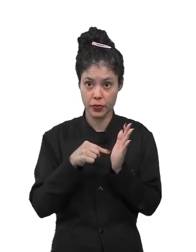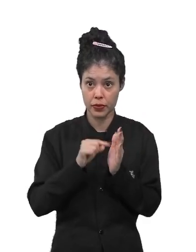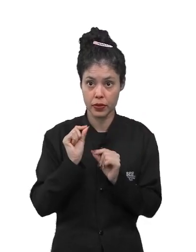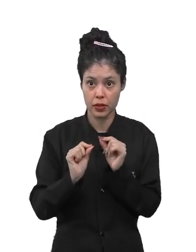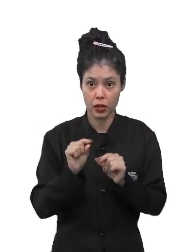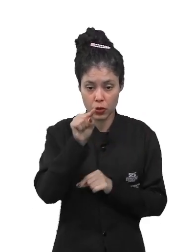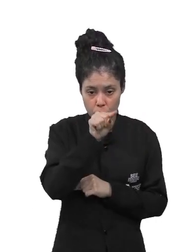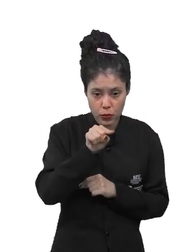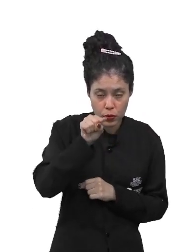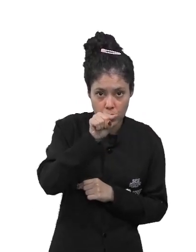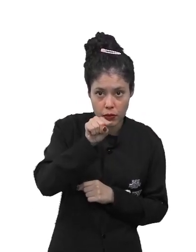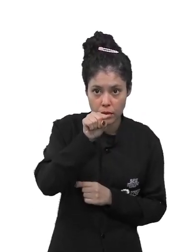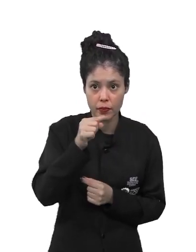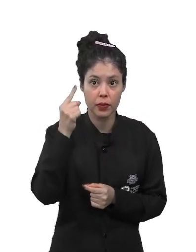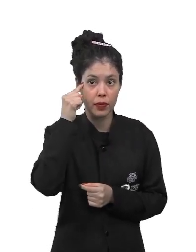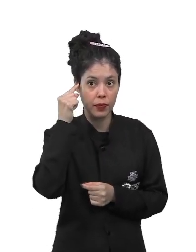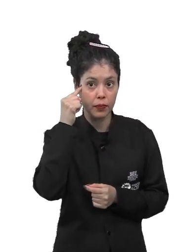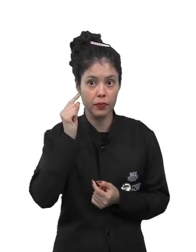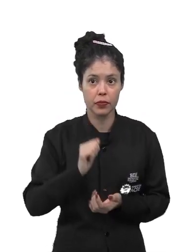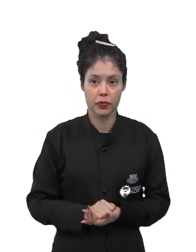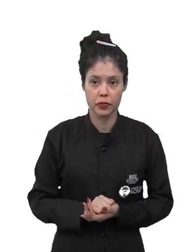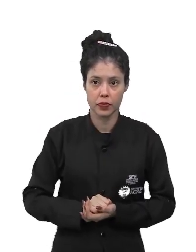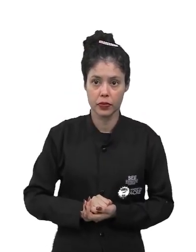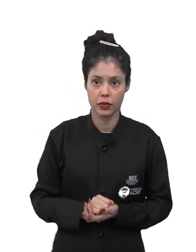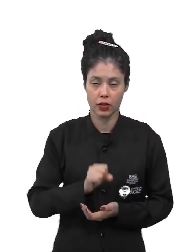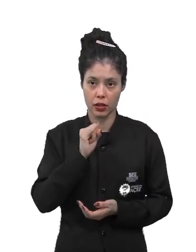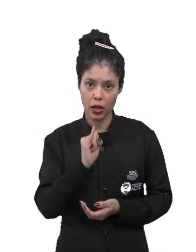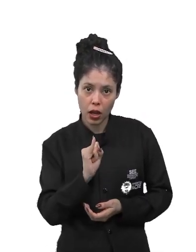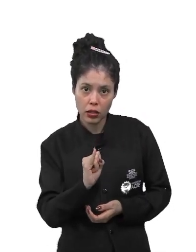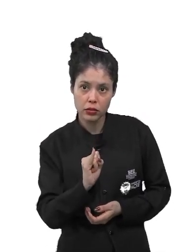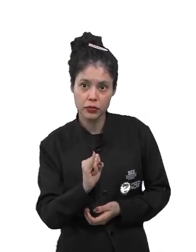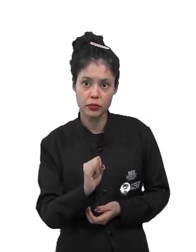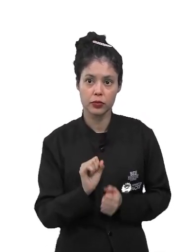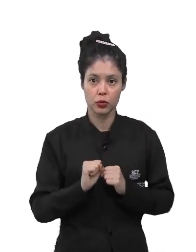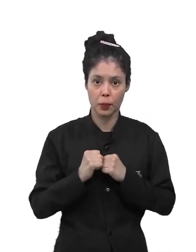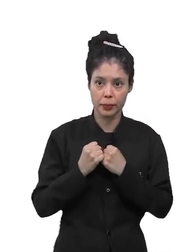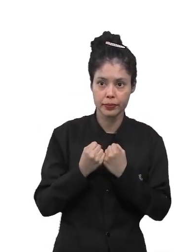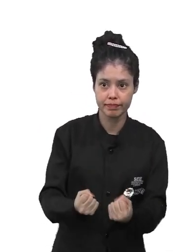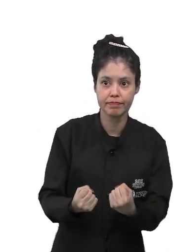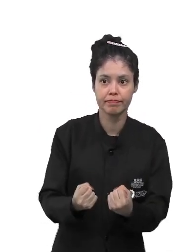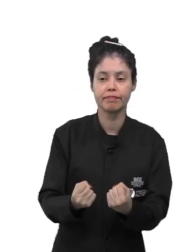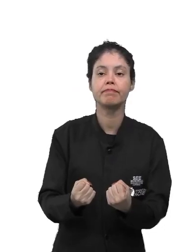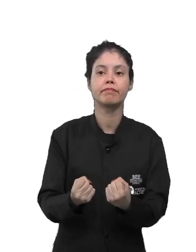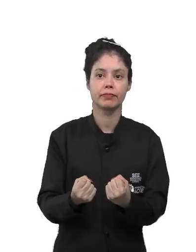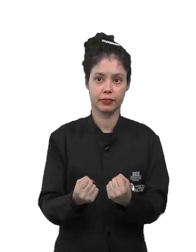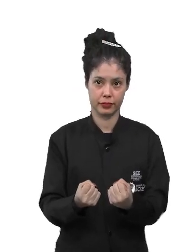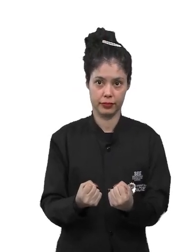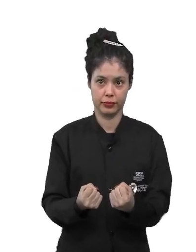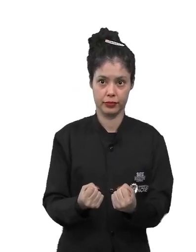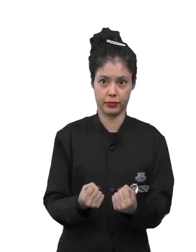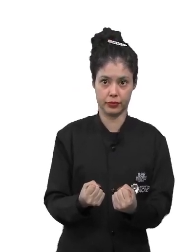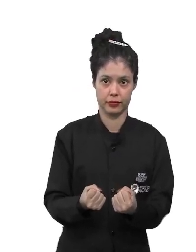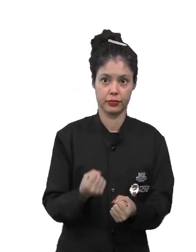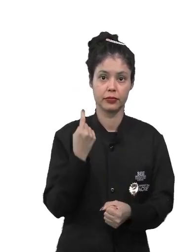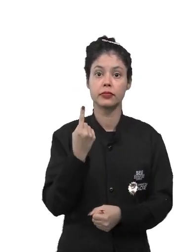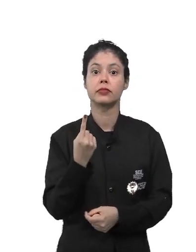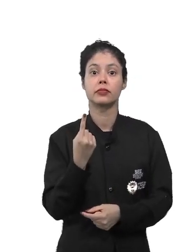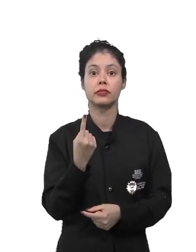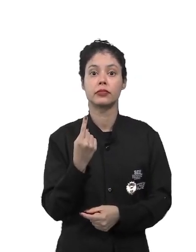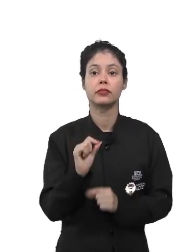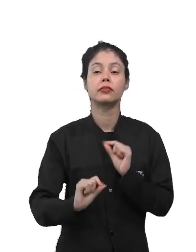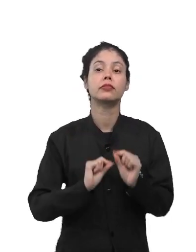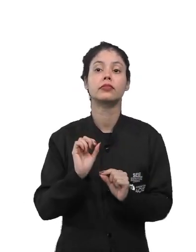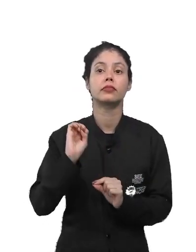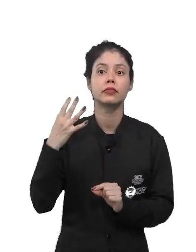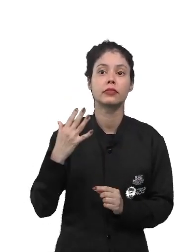aqui no meio, né? Vamos pensar então que se a gente colocasse um peso nessa extremidade 1, o que aconteceria com esse